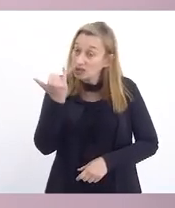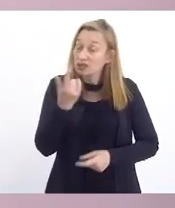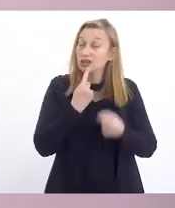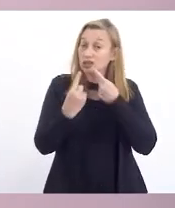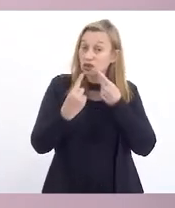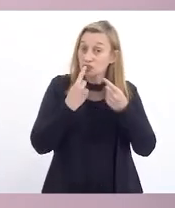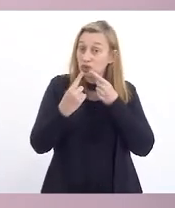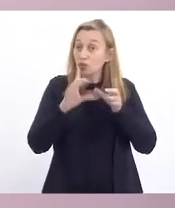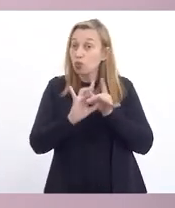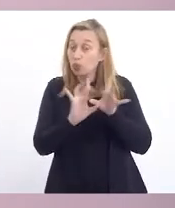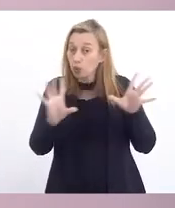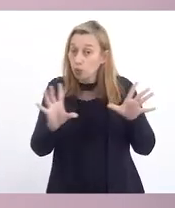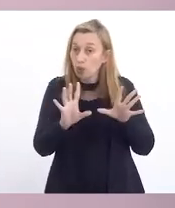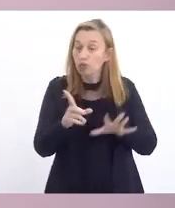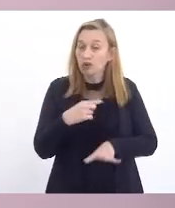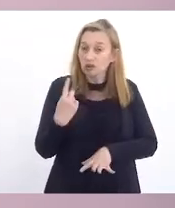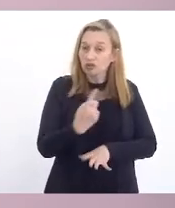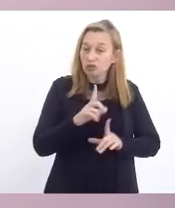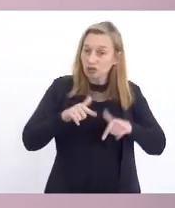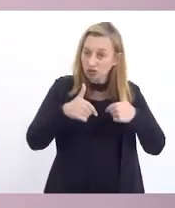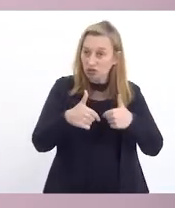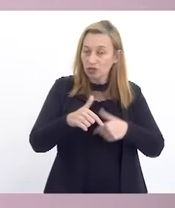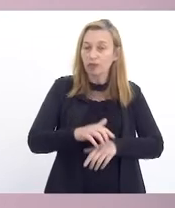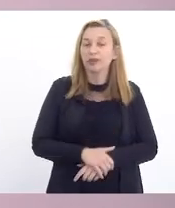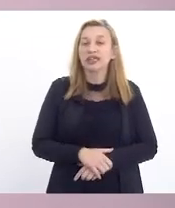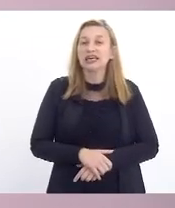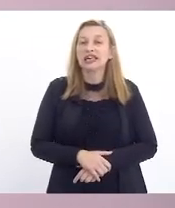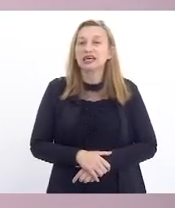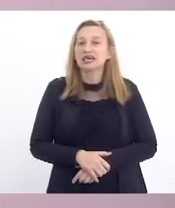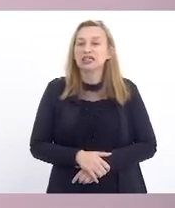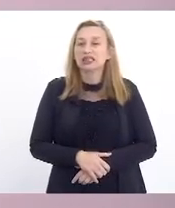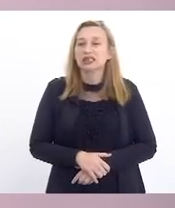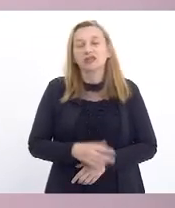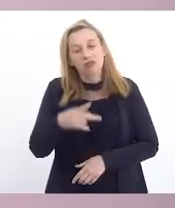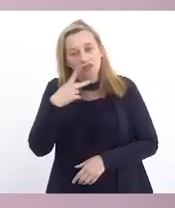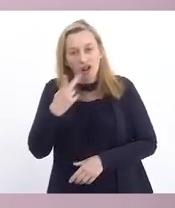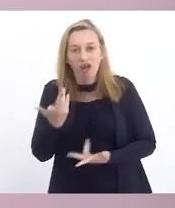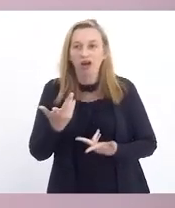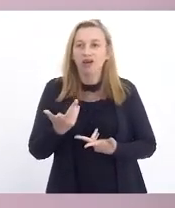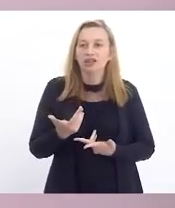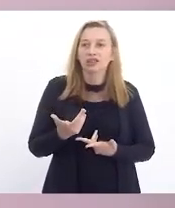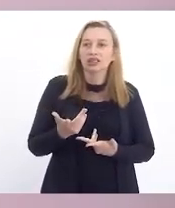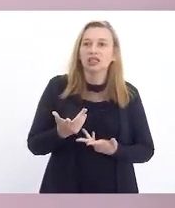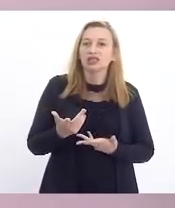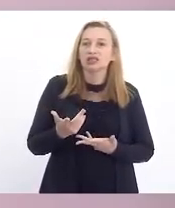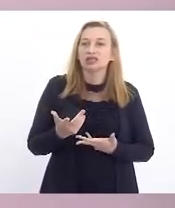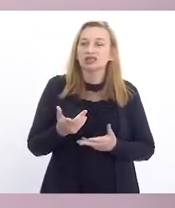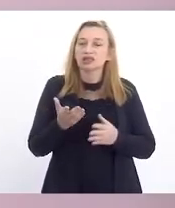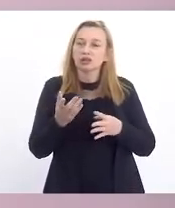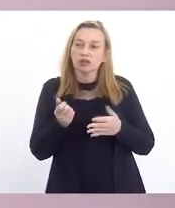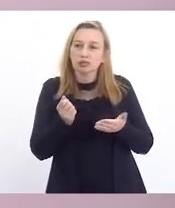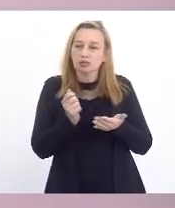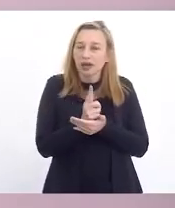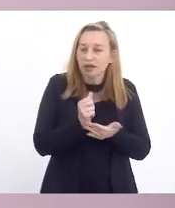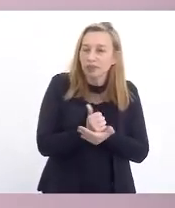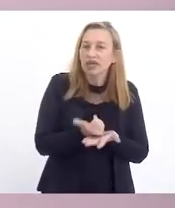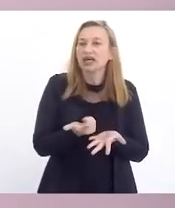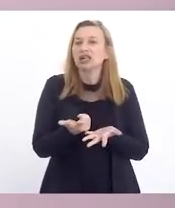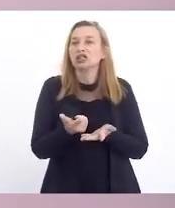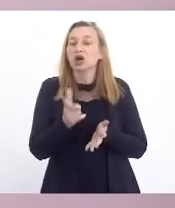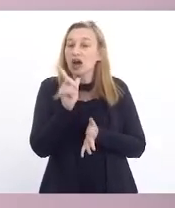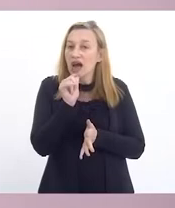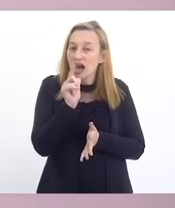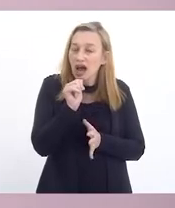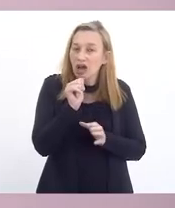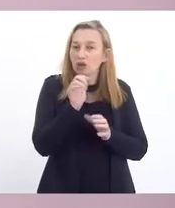debate democrático para a nossa atuação. Seja a gente vai falar sobre mensalidades, sobre água, sobre